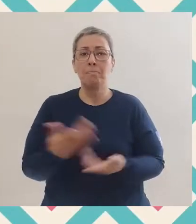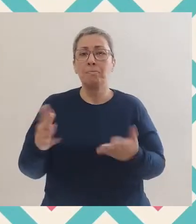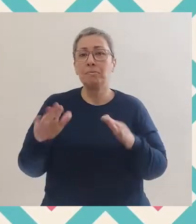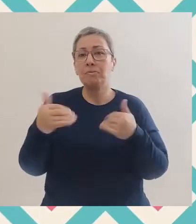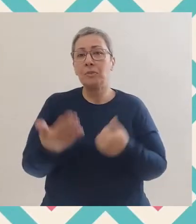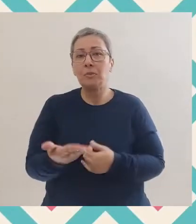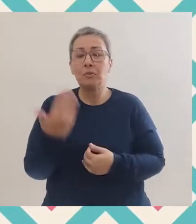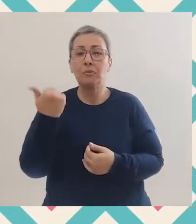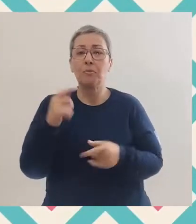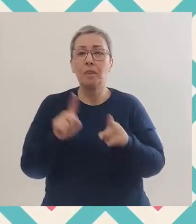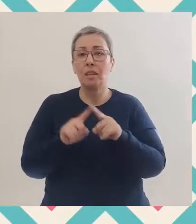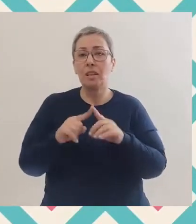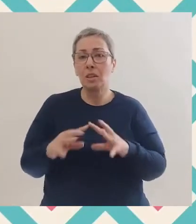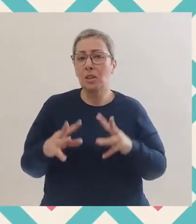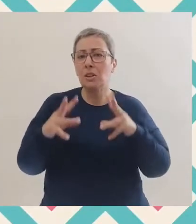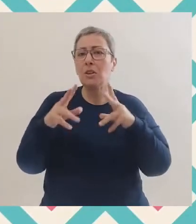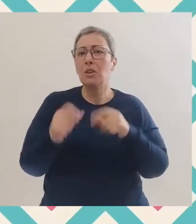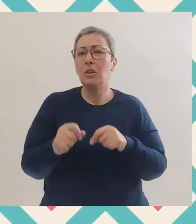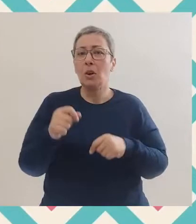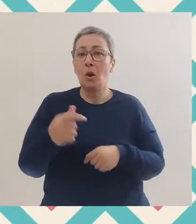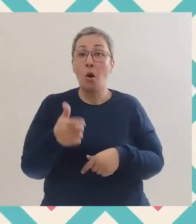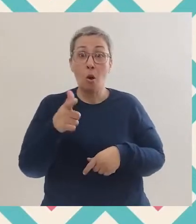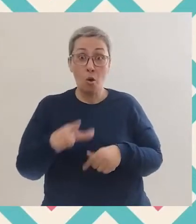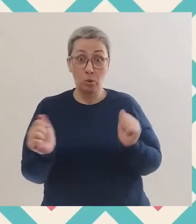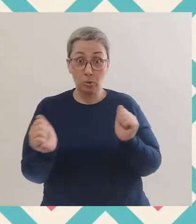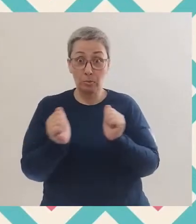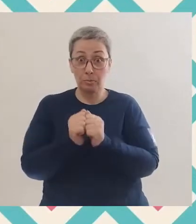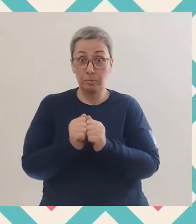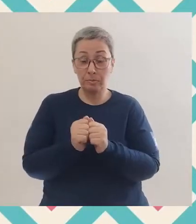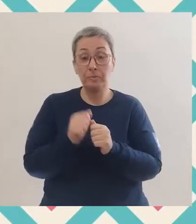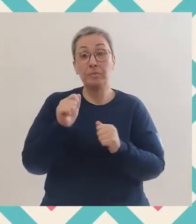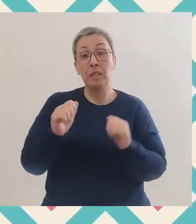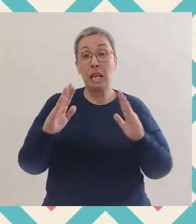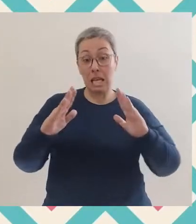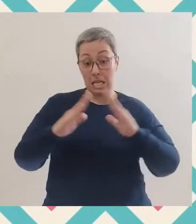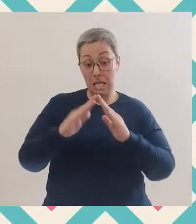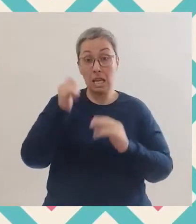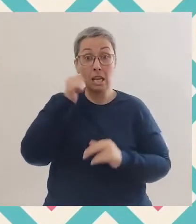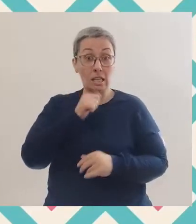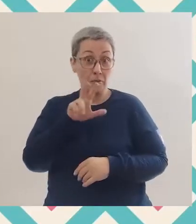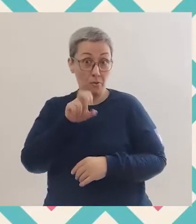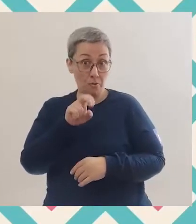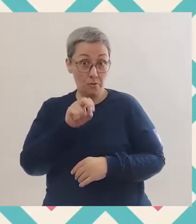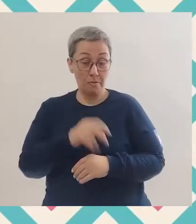Então bora! Todo mundo repete comigo, é assim, ó. A casinha da vovó...